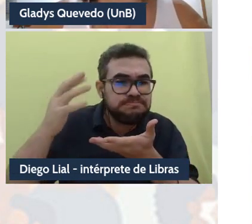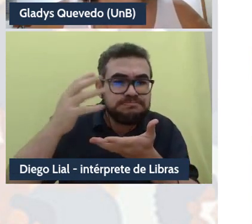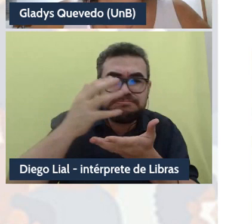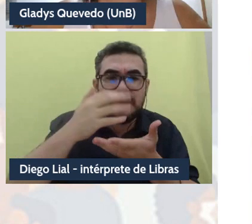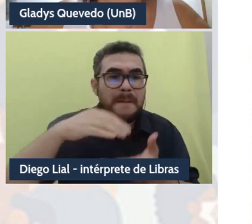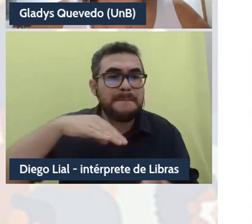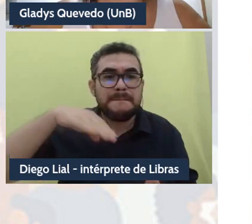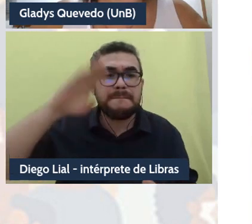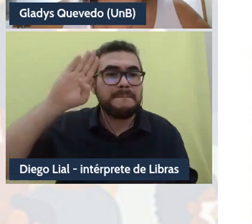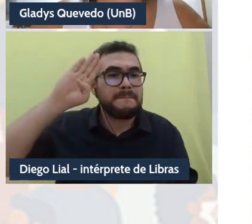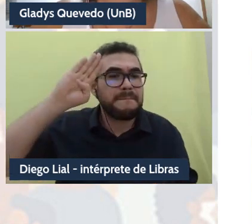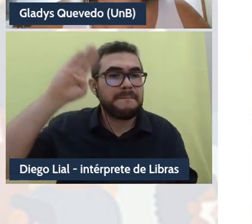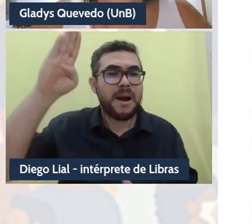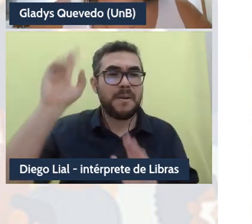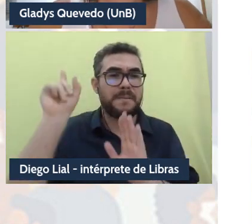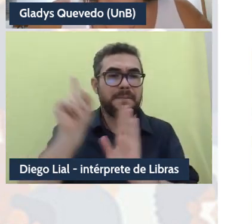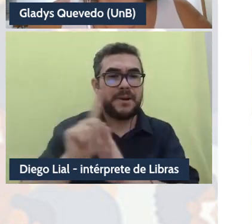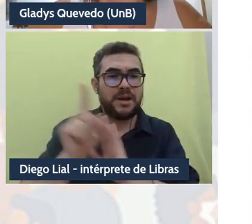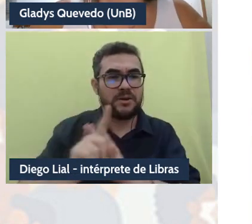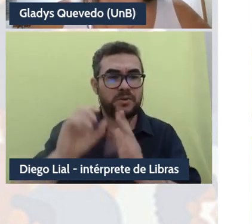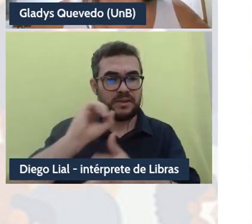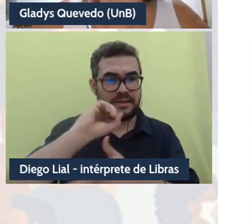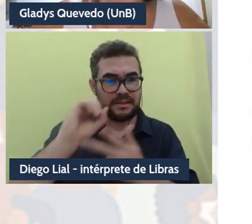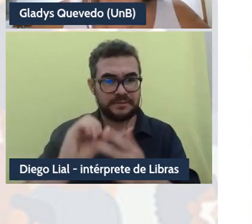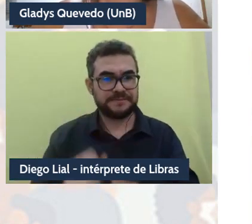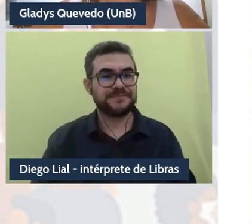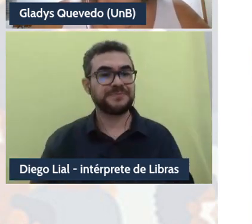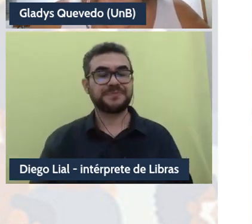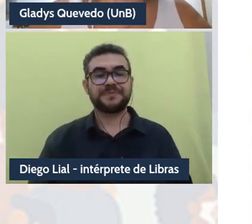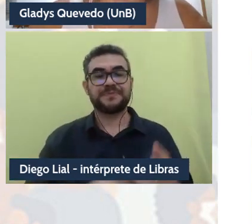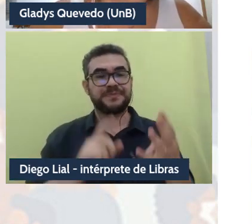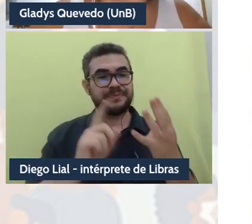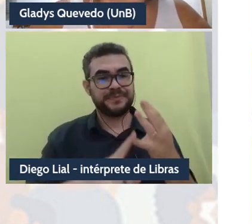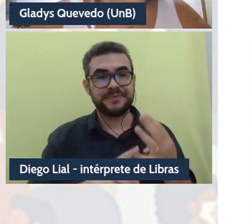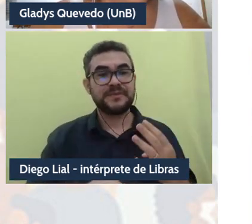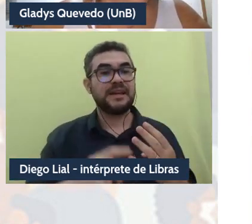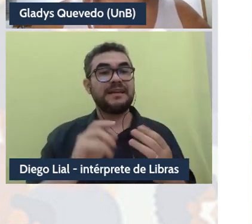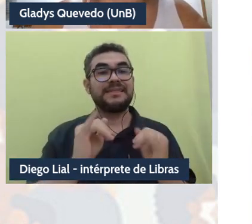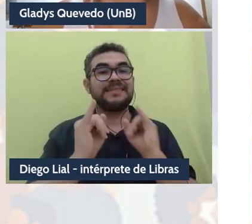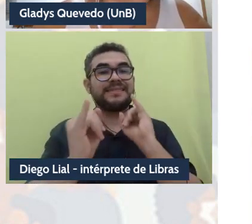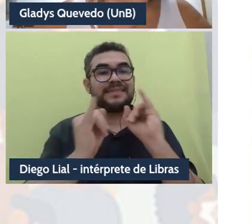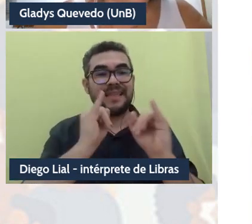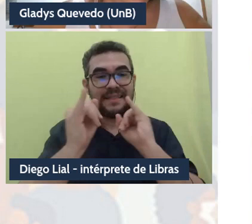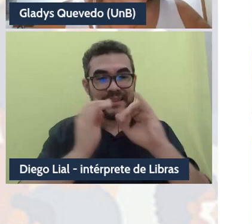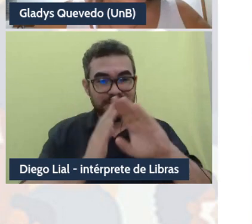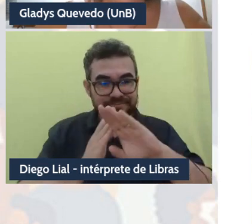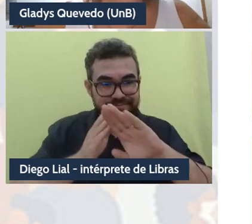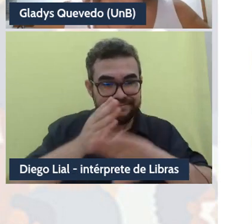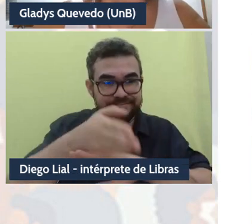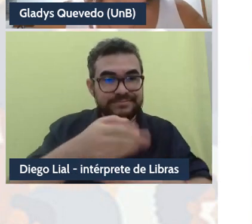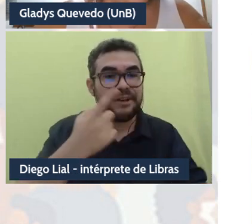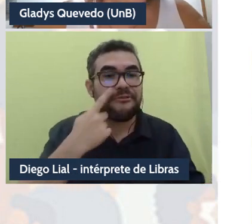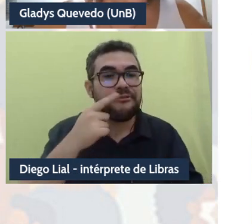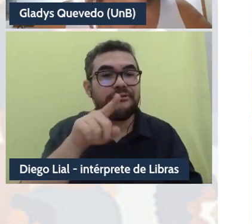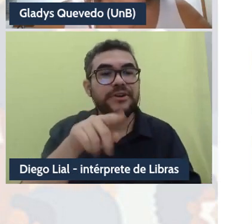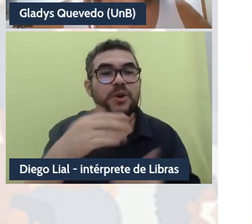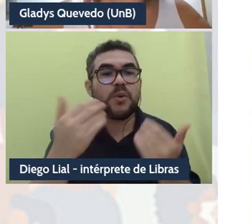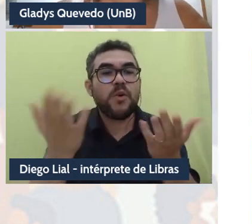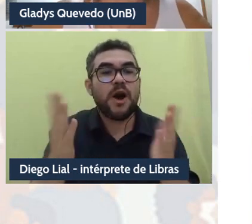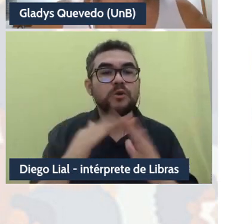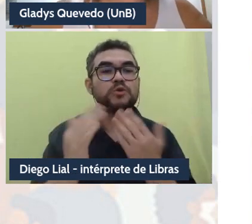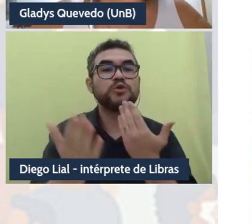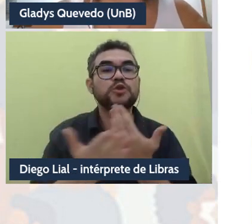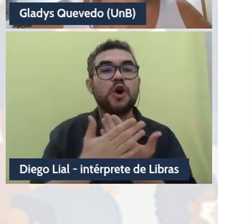das escolas. É muito fácil você entrar na internet e ver o ranking das escolas em cada estado, em cada cidade.